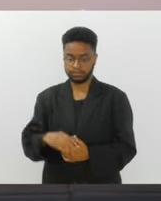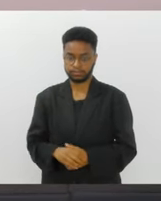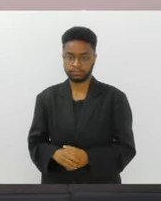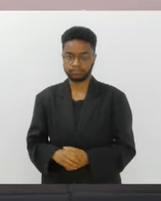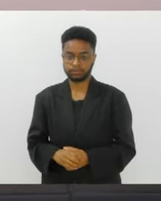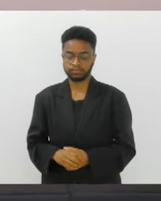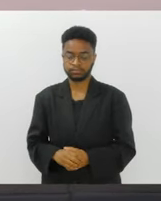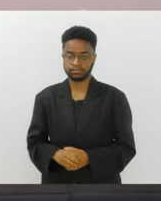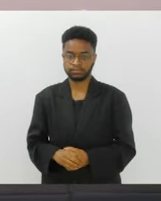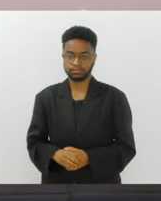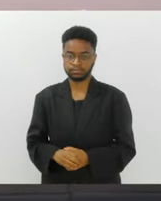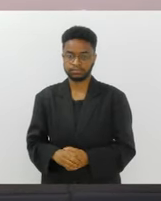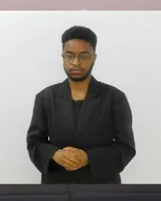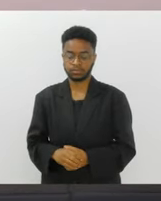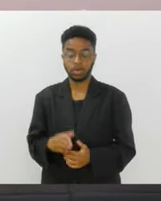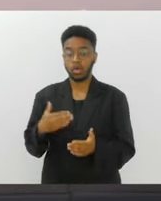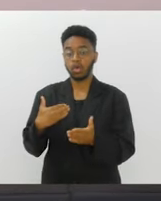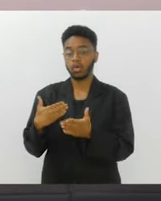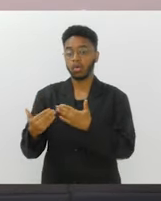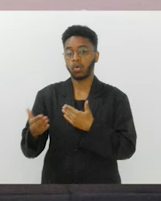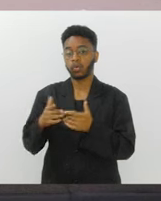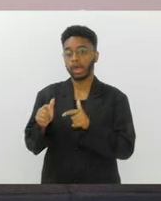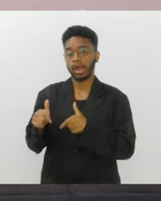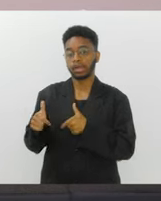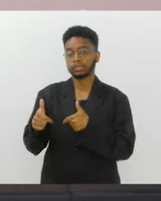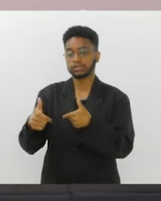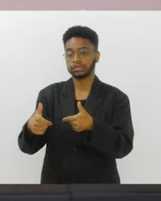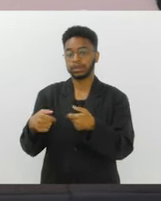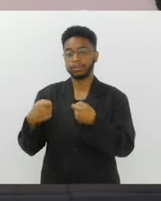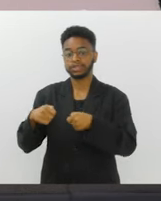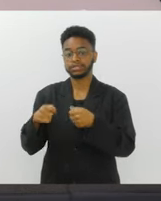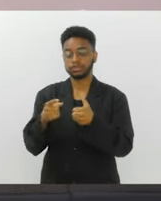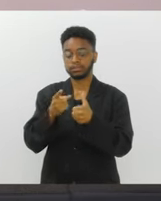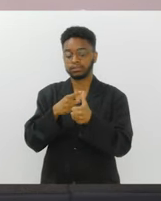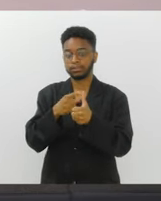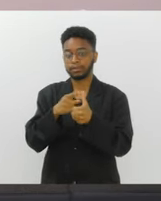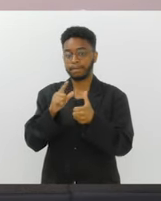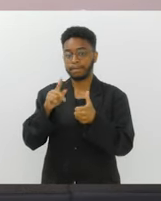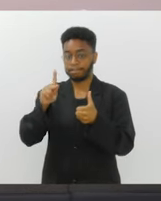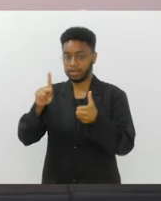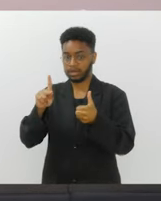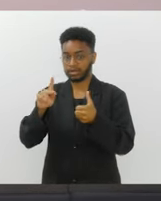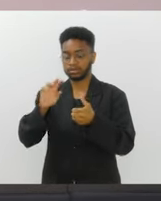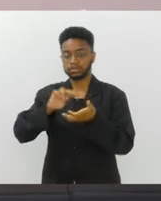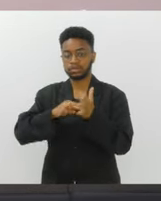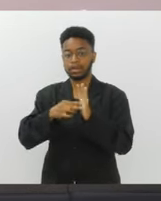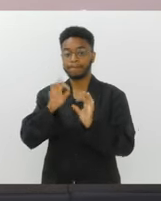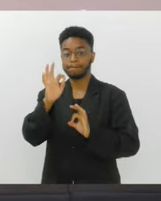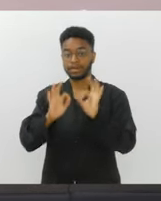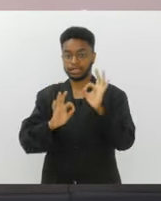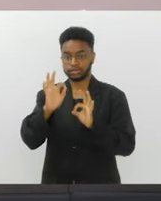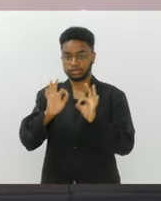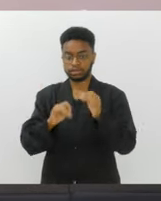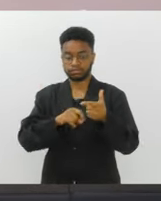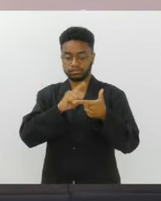que qualquer atividade tem que P, planejar, O,